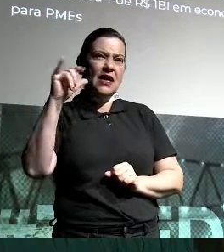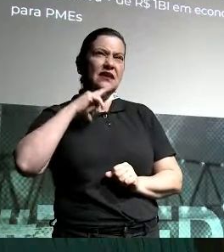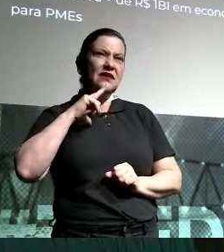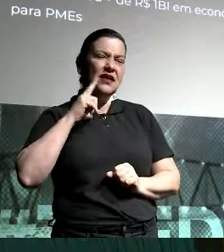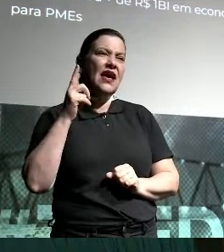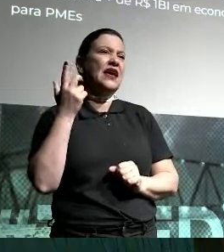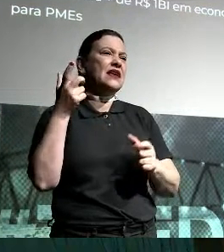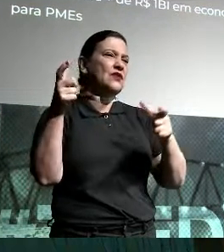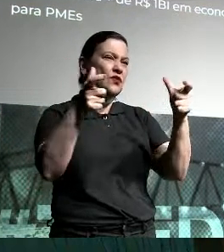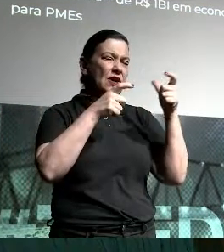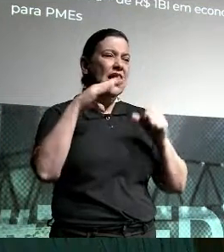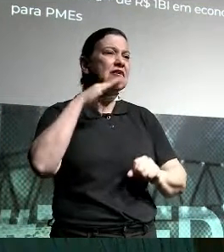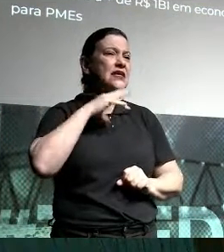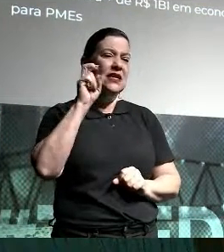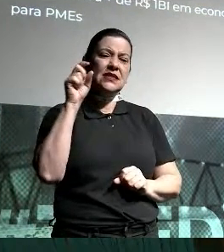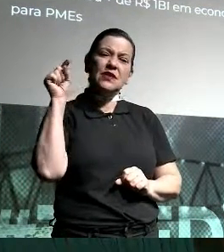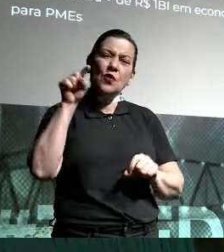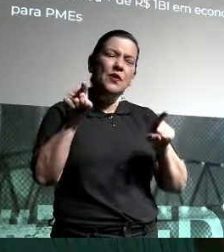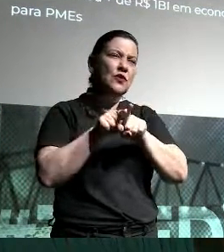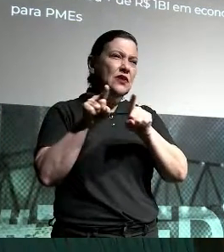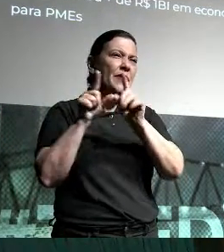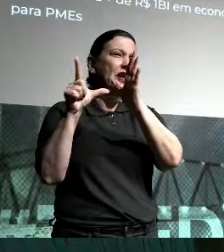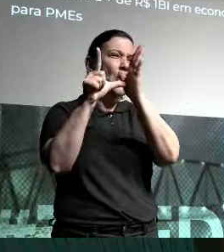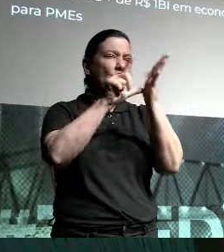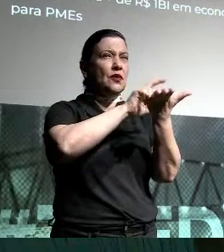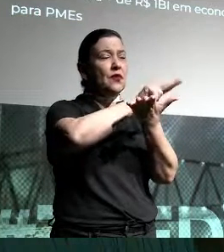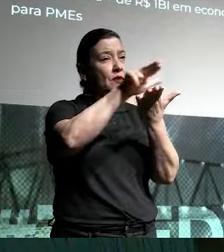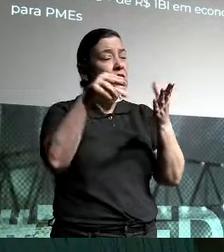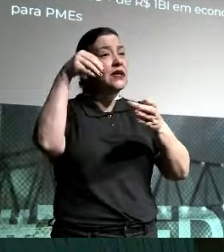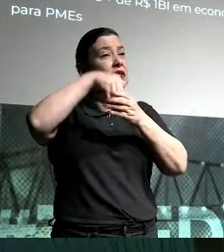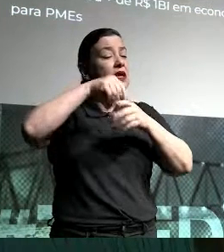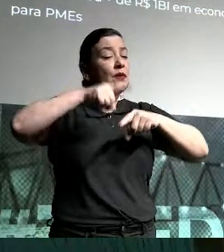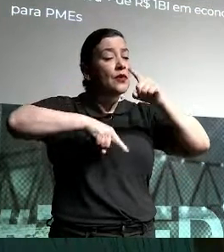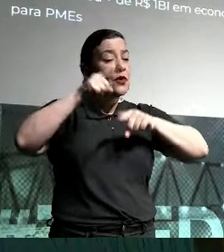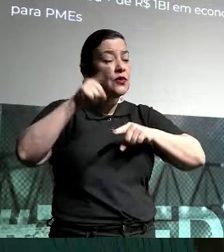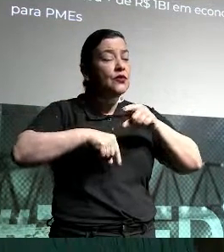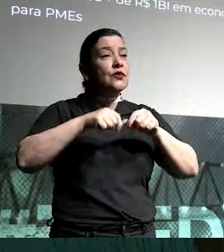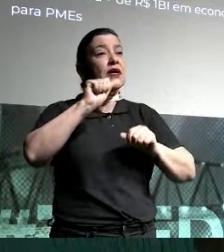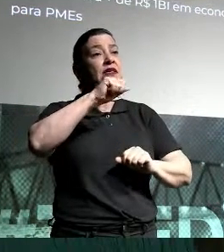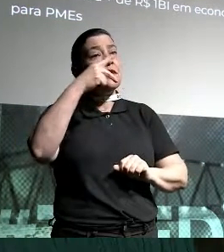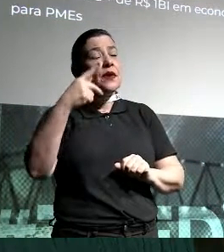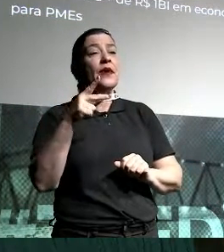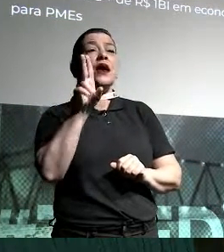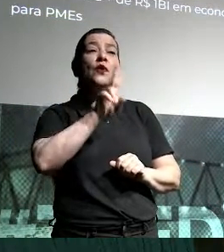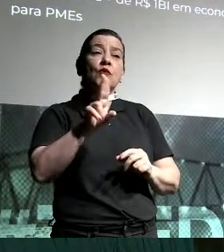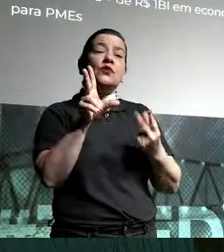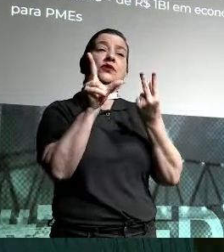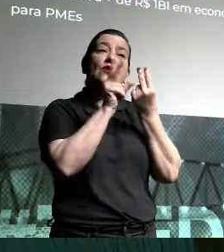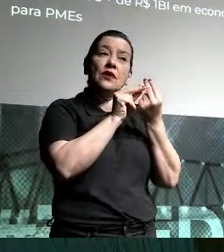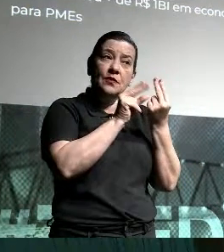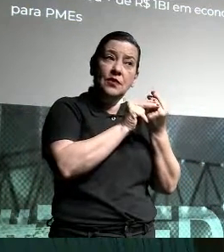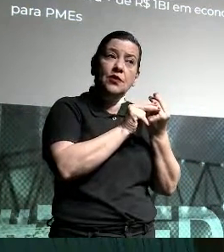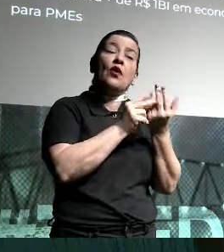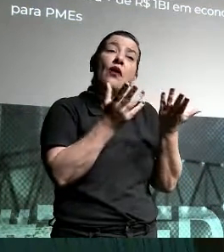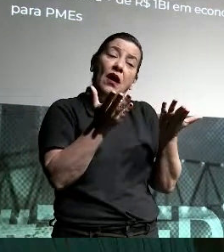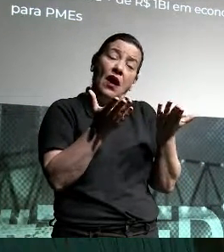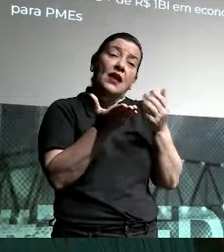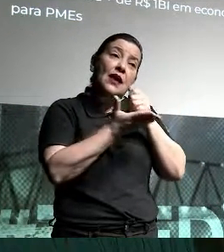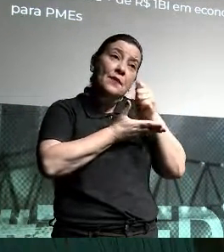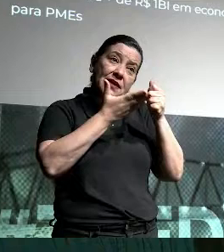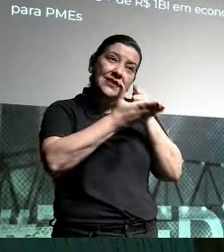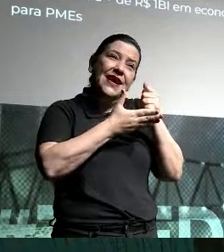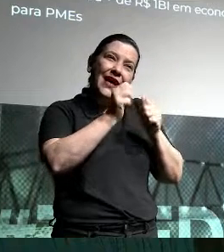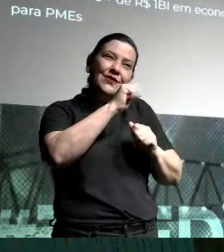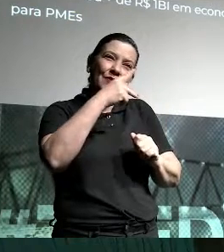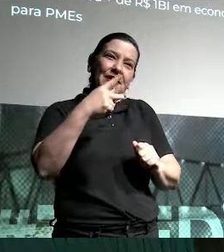mil cidades, e ela tem alguns produtos dentro do app que usam a cripto. O aplicativo em si ele é baseado em cripto, né? E eu vou